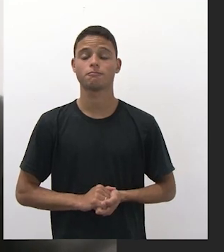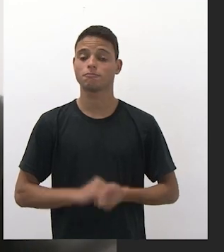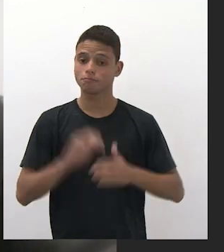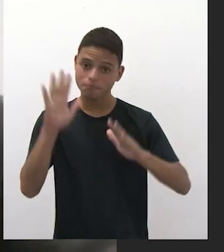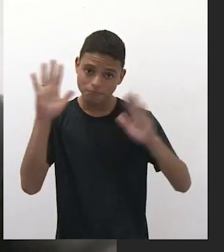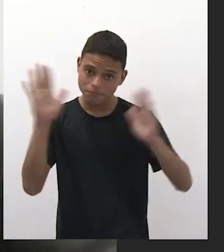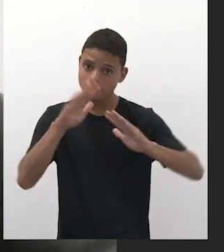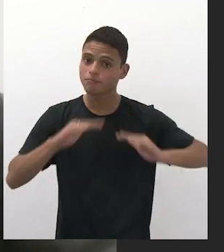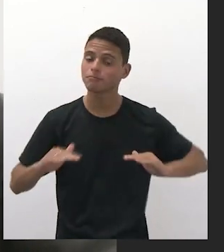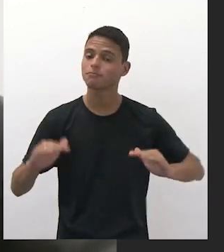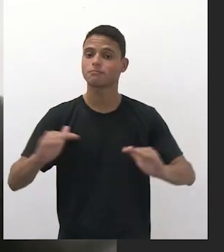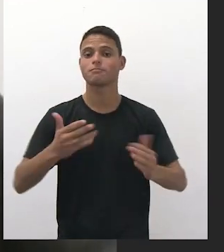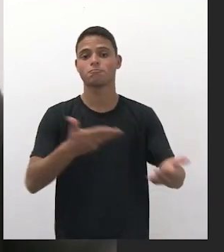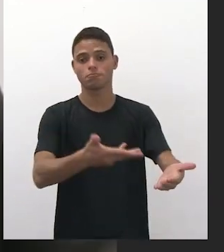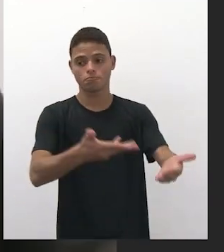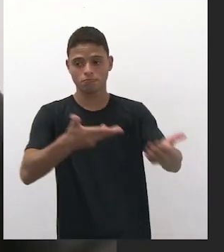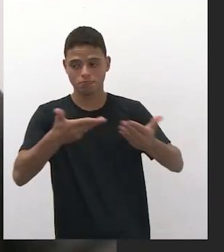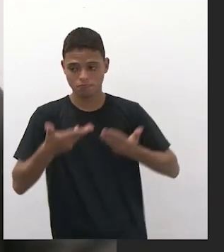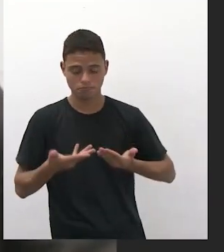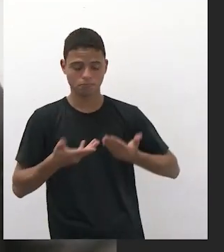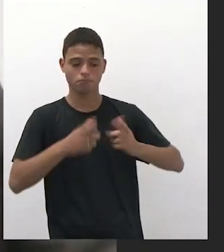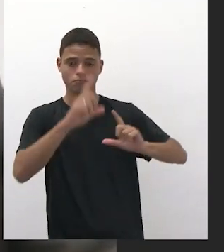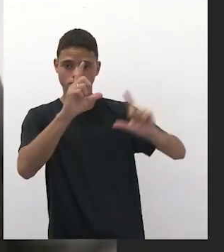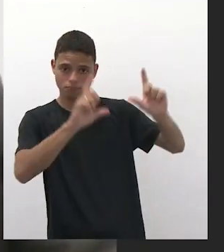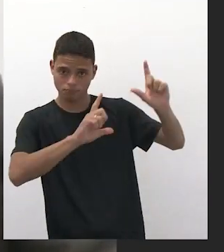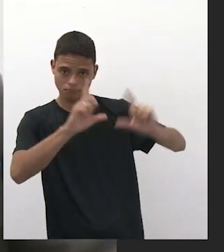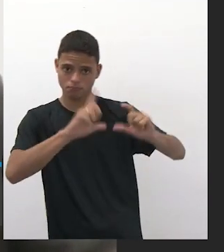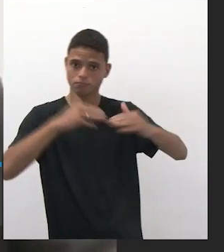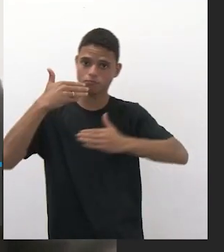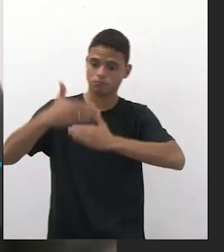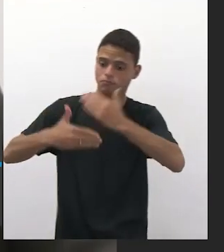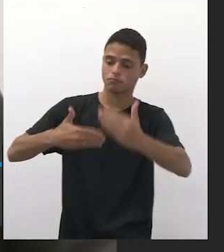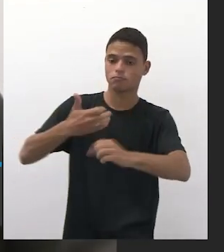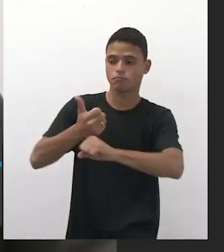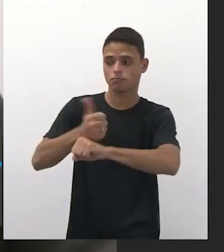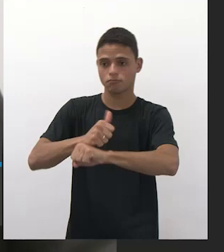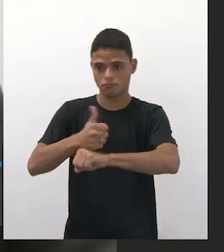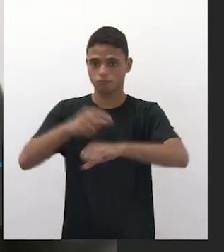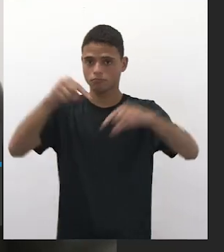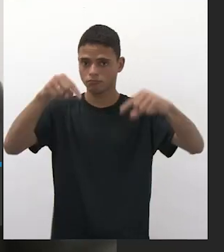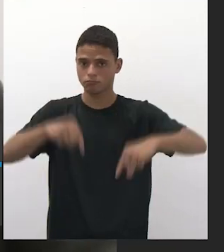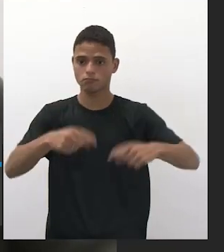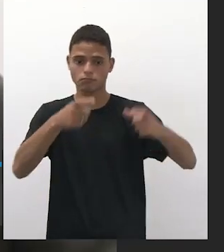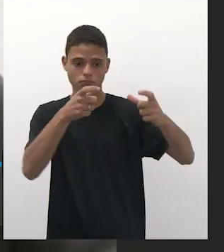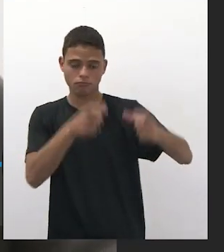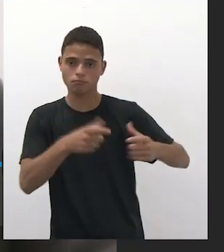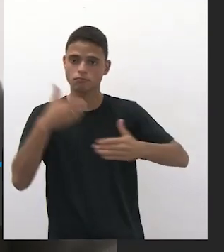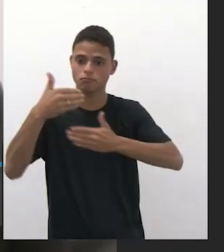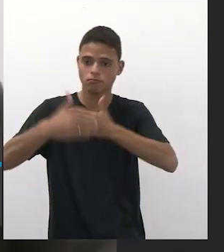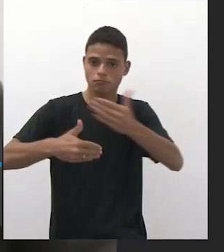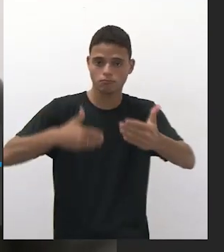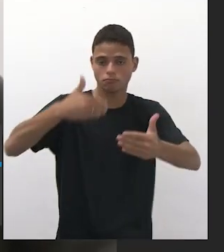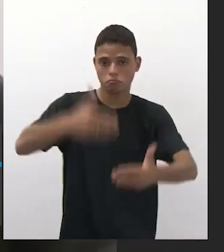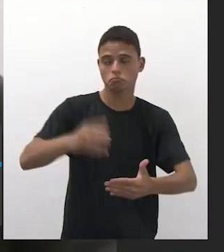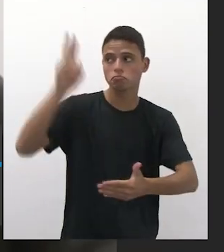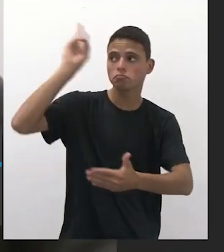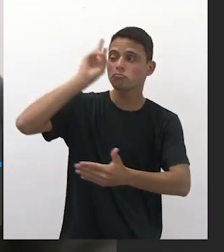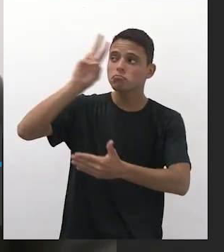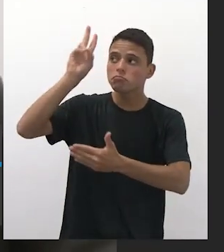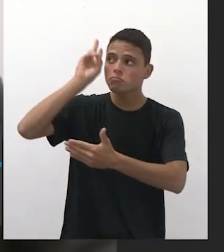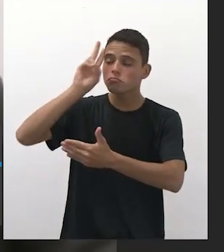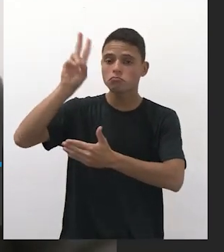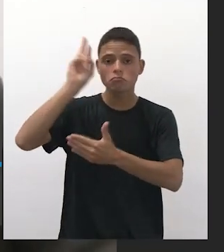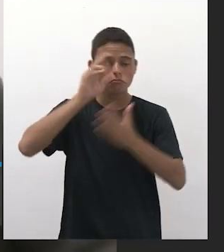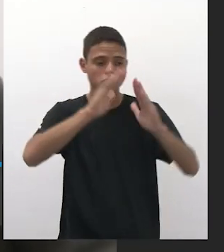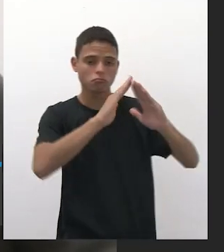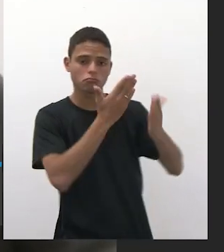Olá a todos, bem-vindos ao canal de Desenvolvimento Profissional. Nós estamos na série Memória Escolar. É um programa que